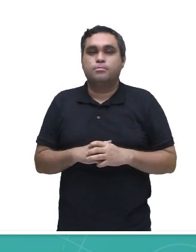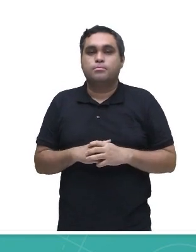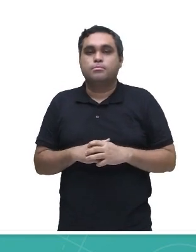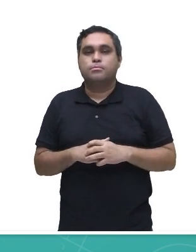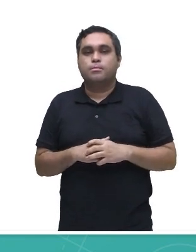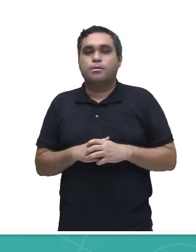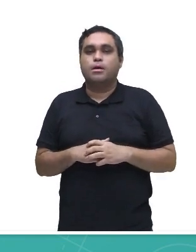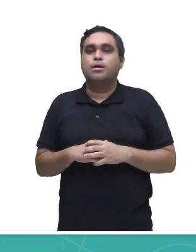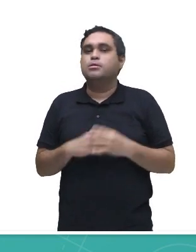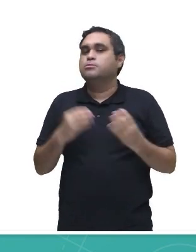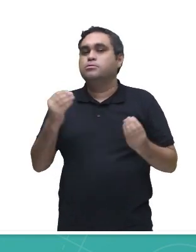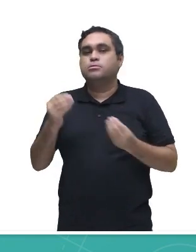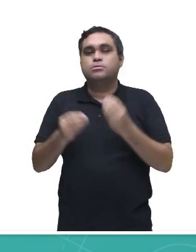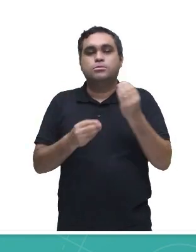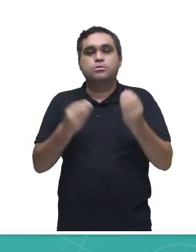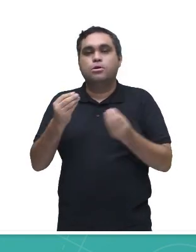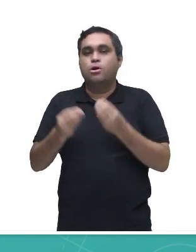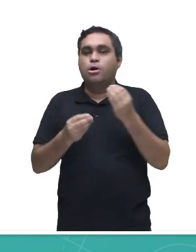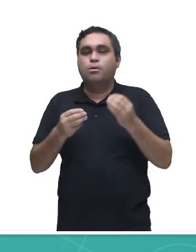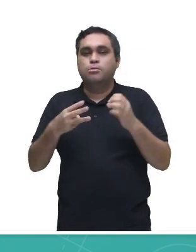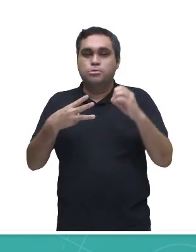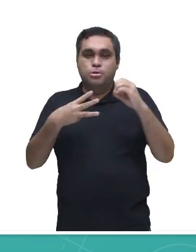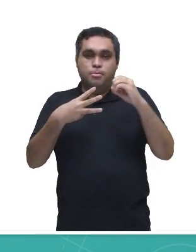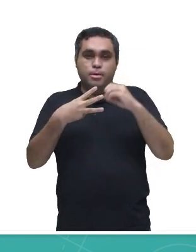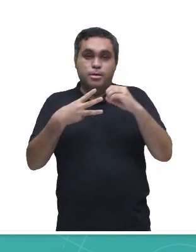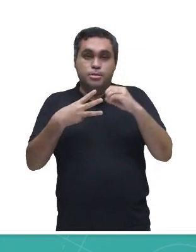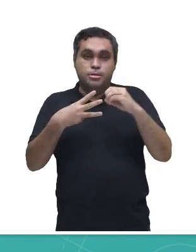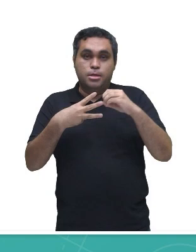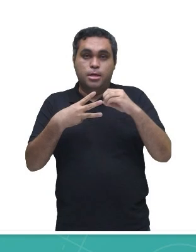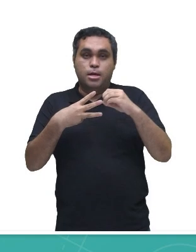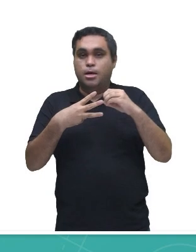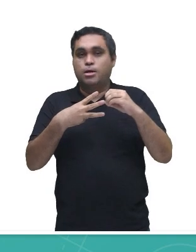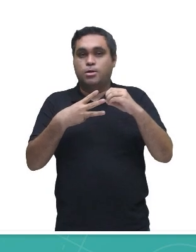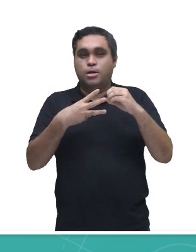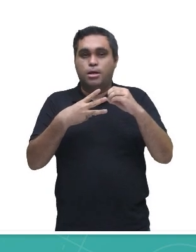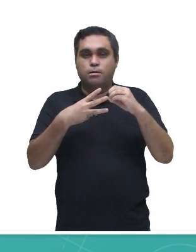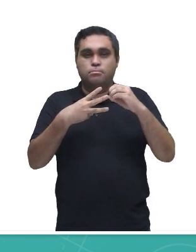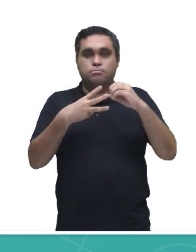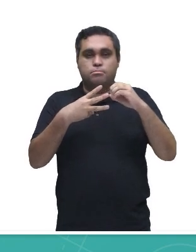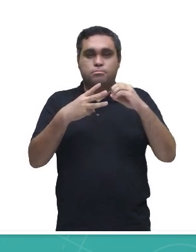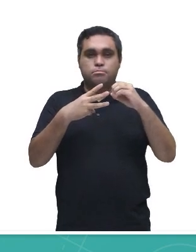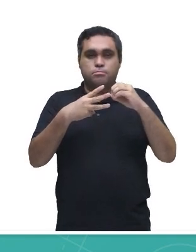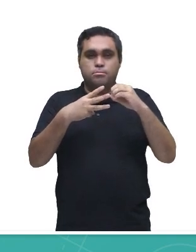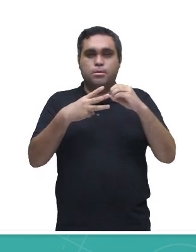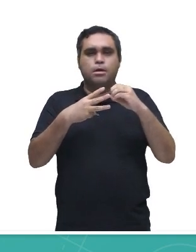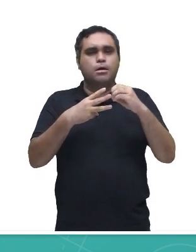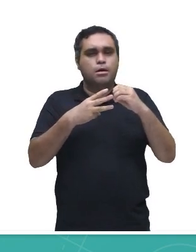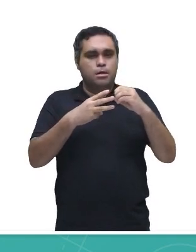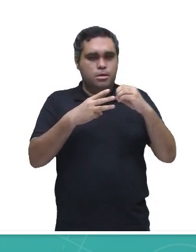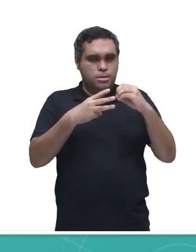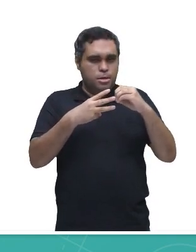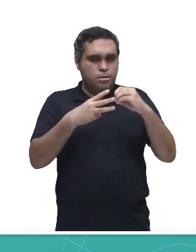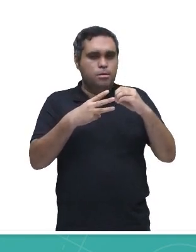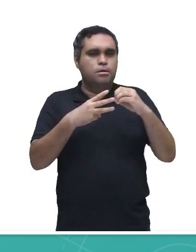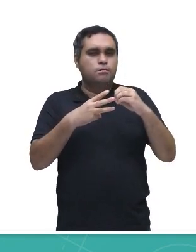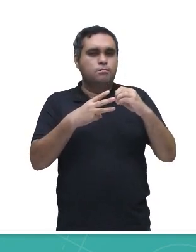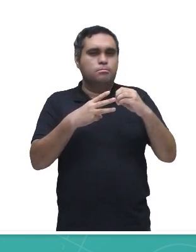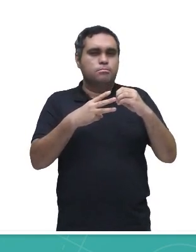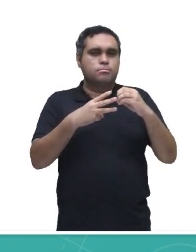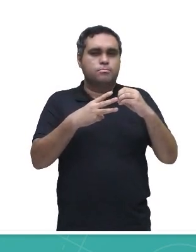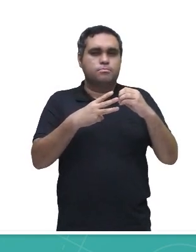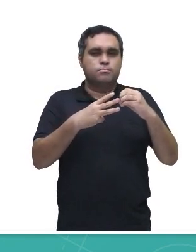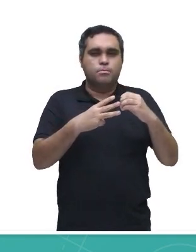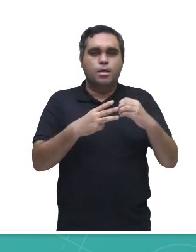que de uma célula, professora, a gente origina um organismo, porque a gente sabe que todo ser vivo, ele é originado